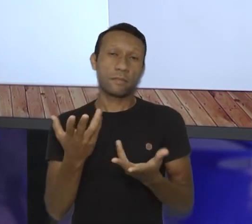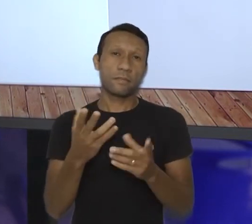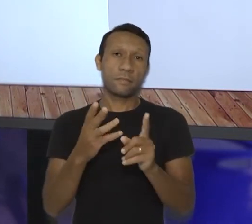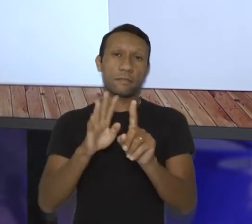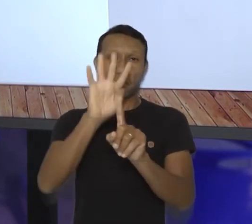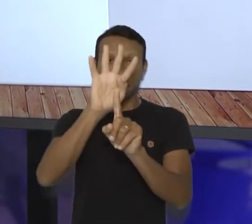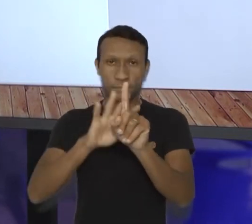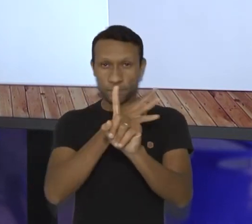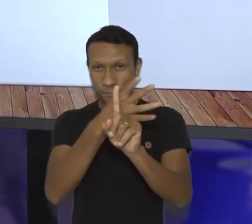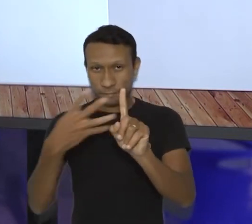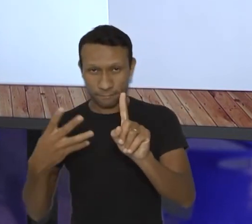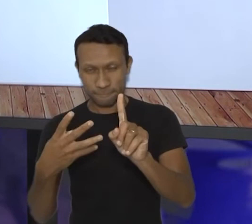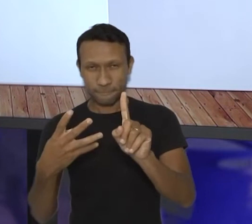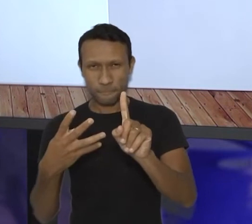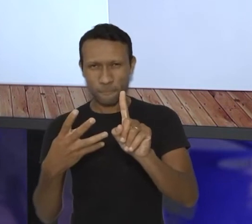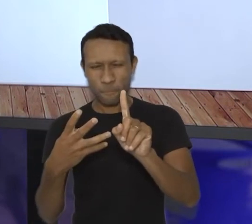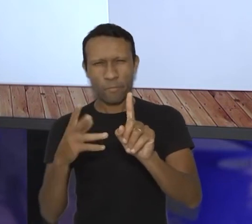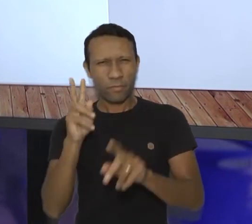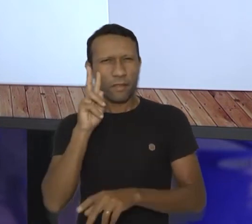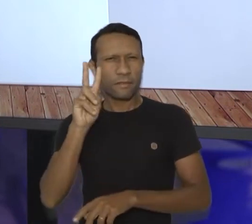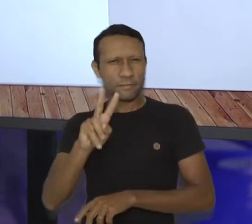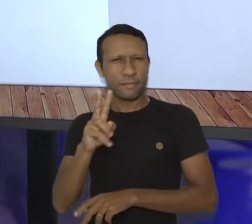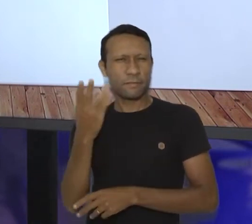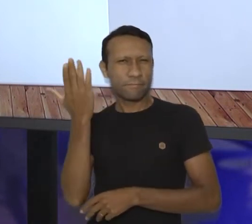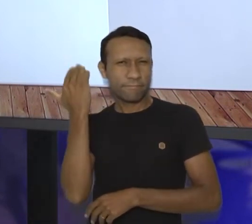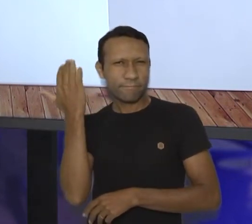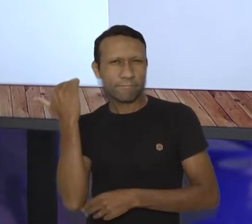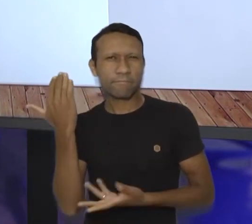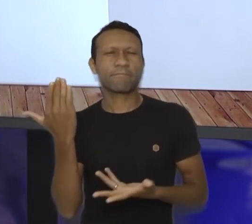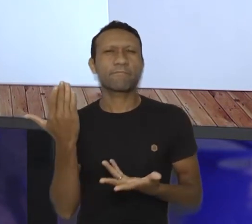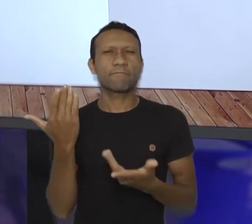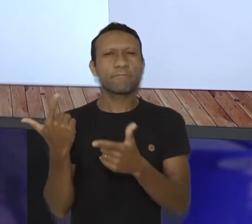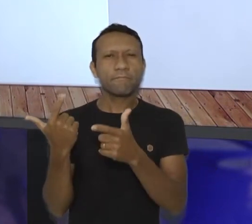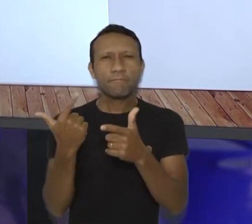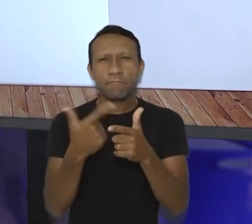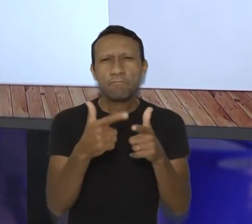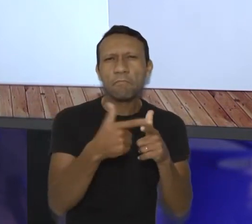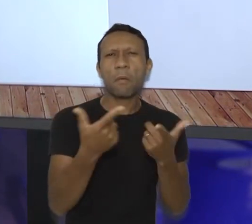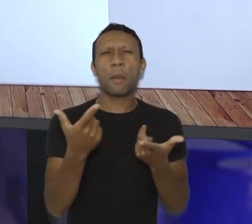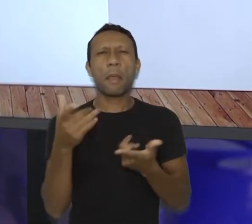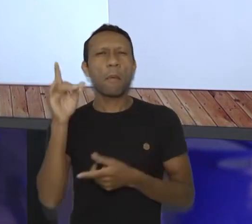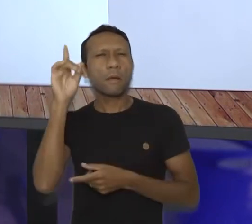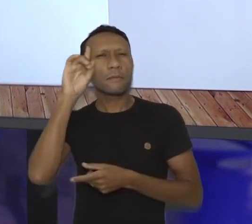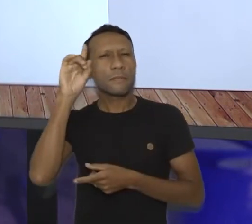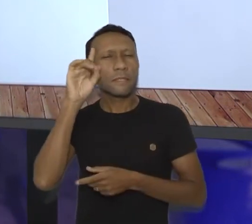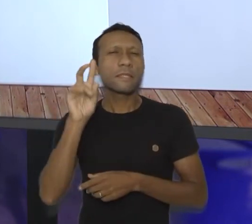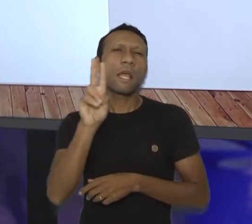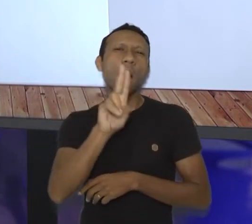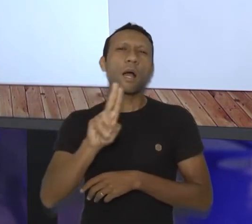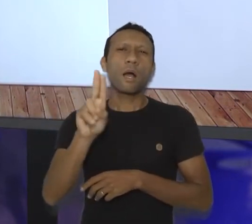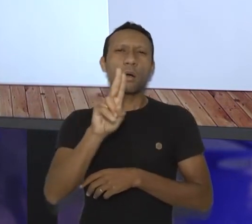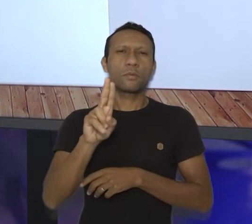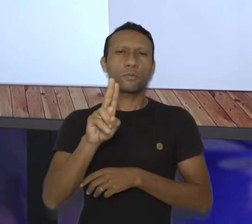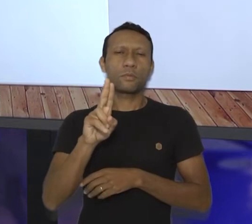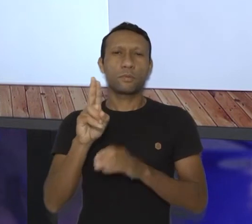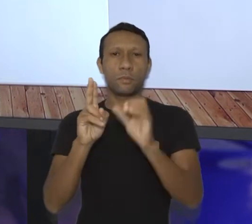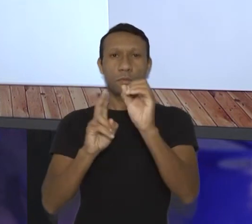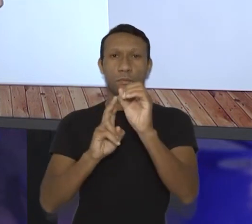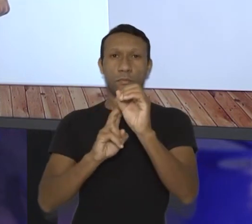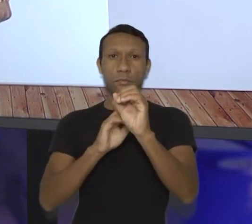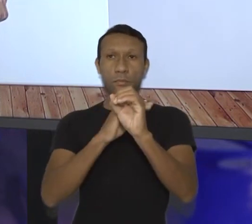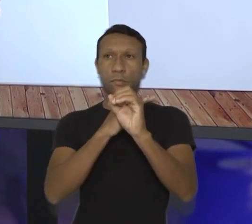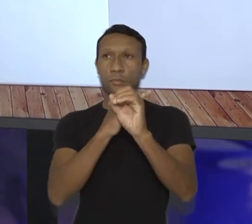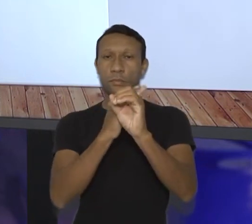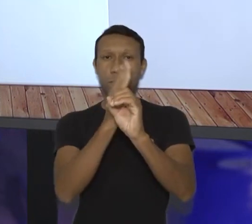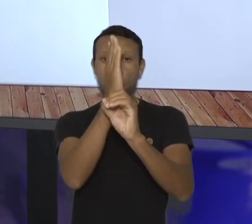cartesiano. Como a gente viu nas aulas anteriores, nas situações do dia a dia, nós podemos utilizar esse eixo